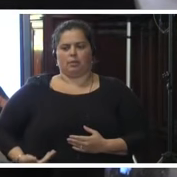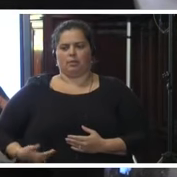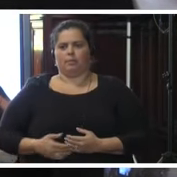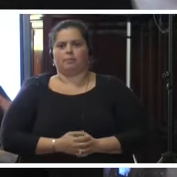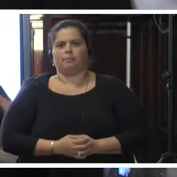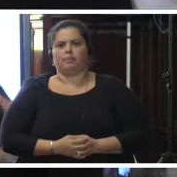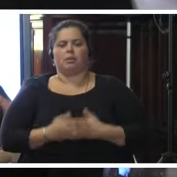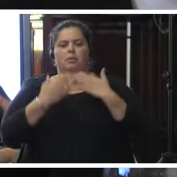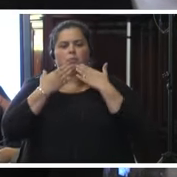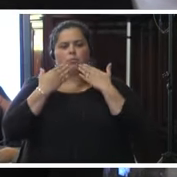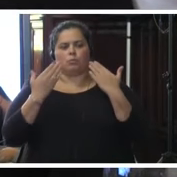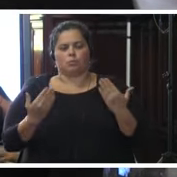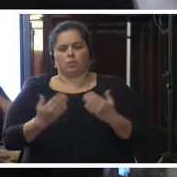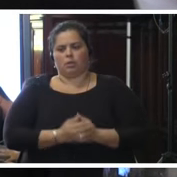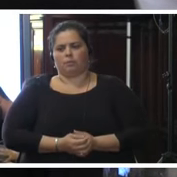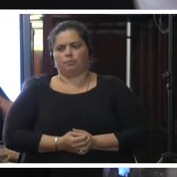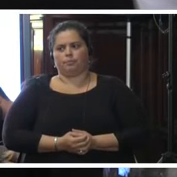Muito obrigado.